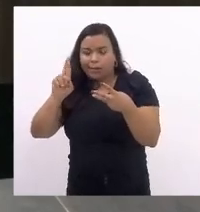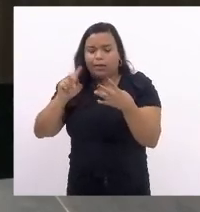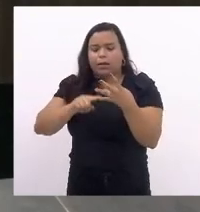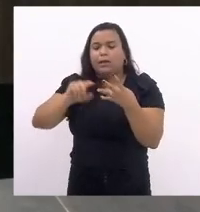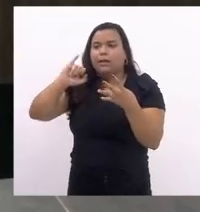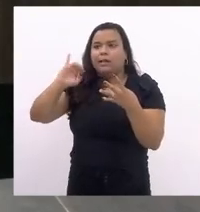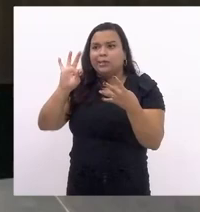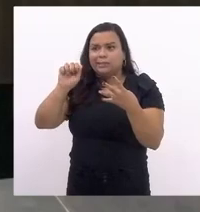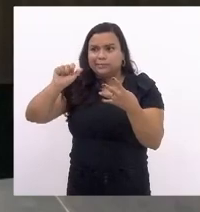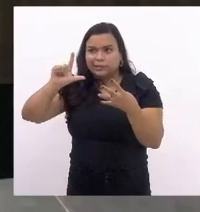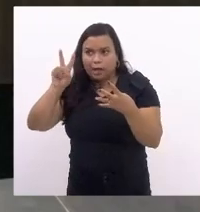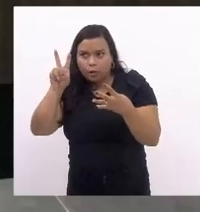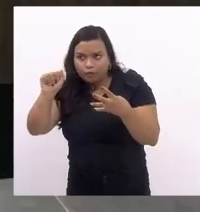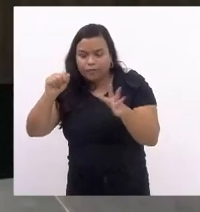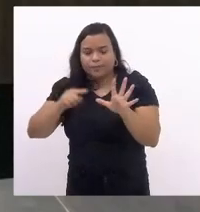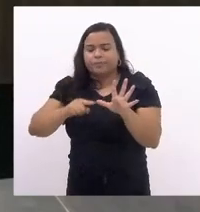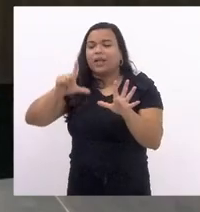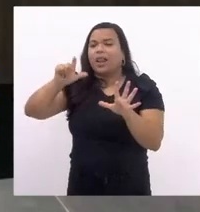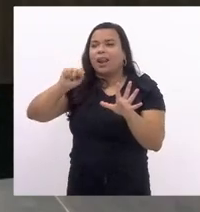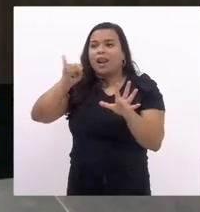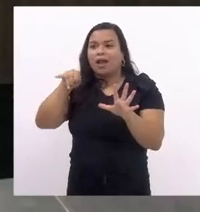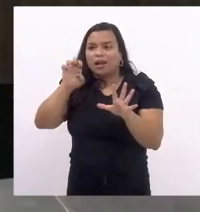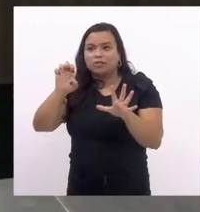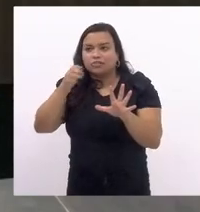Italva, Laje do Muriaé,